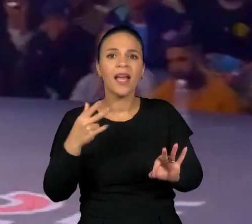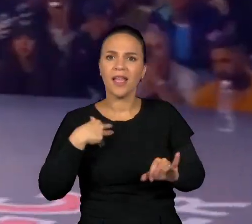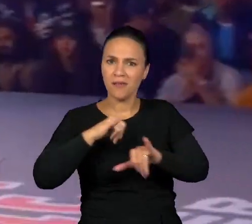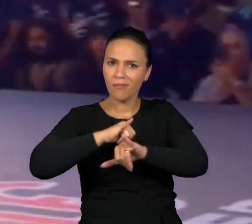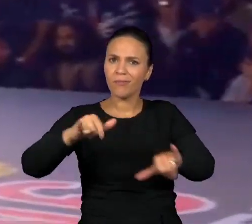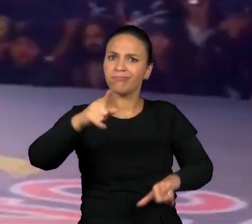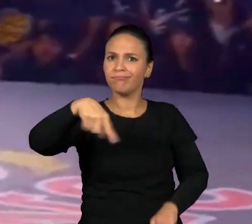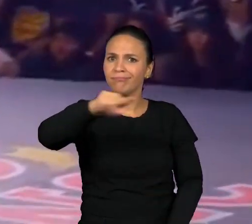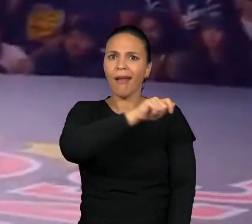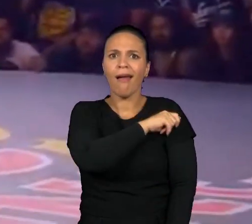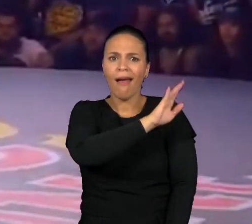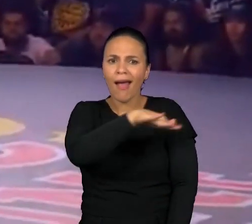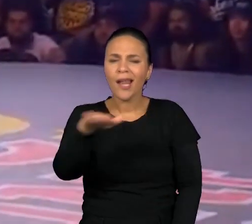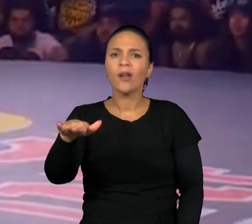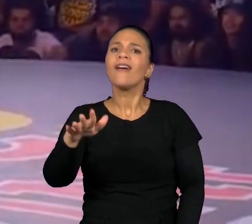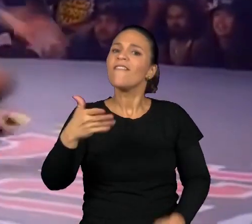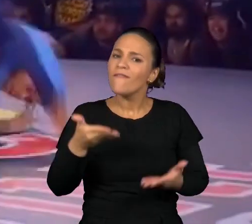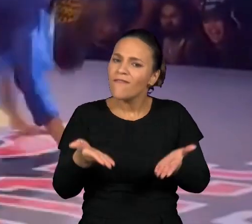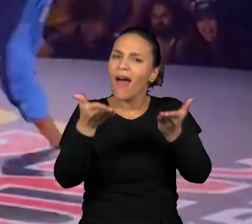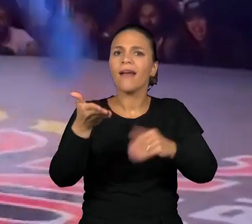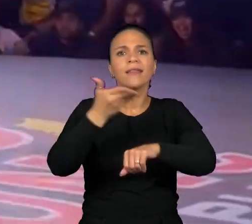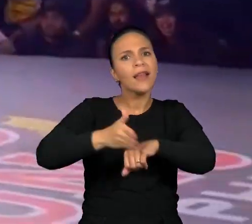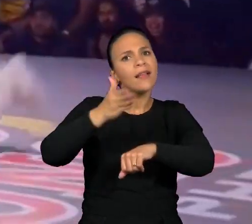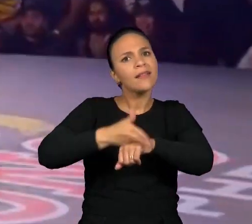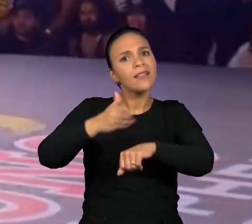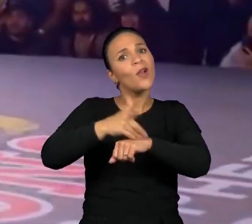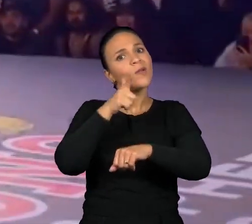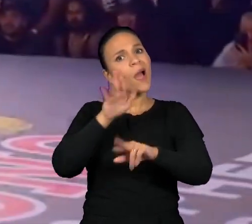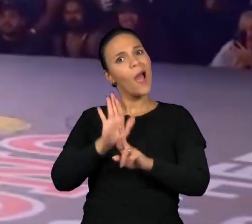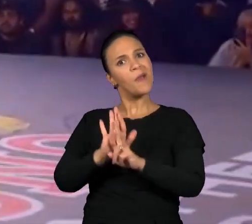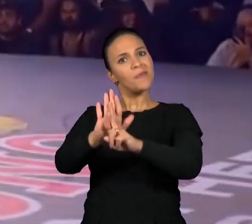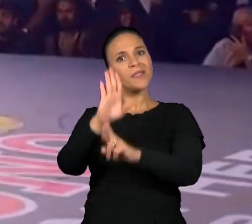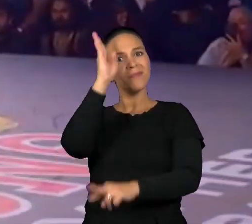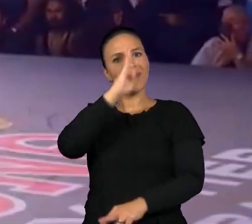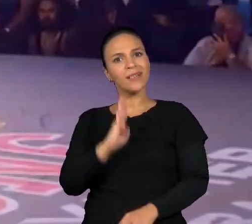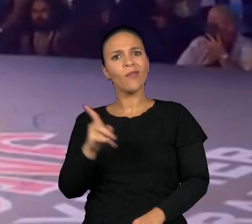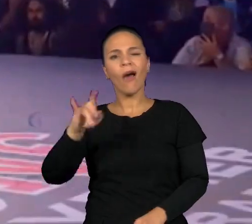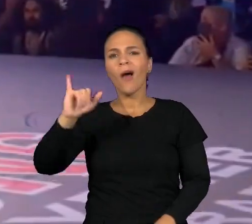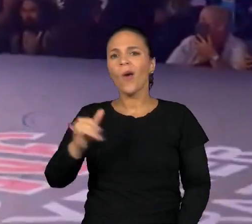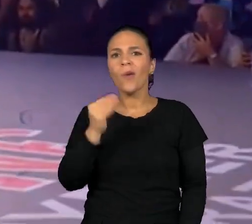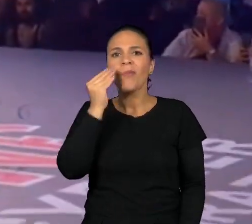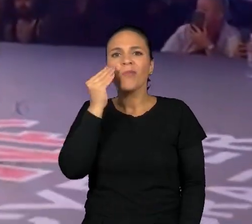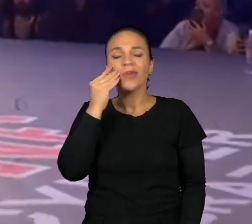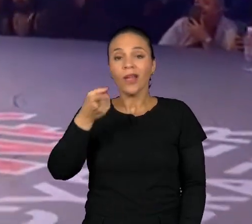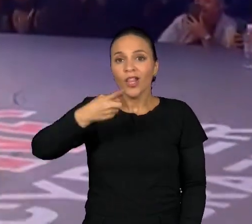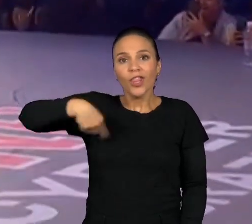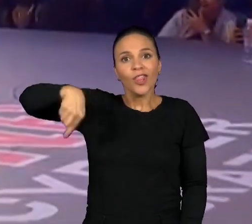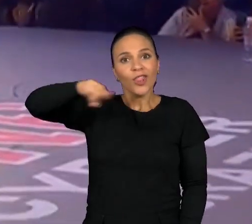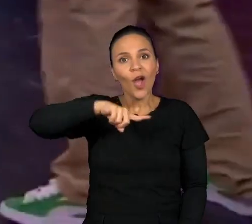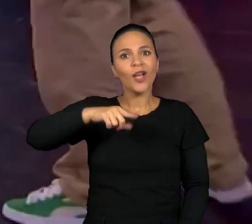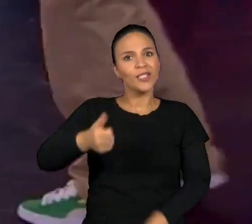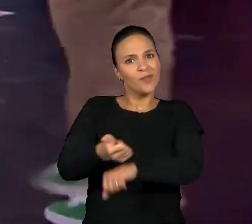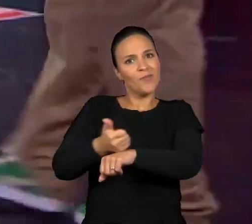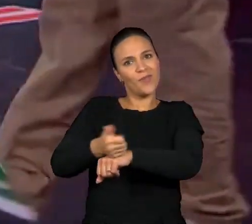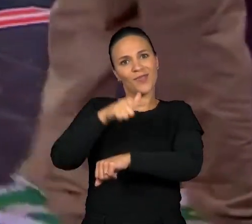alunos praticarem mesmo, treinarem para estar representando o Brasil, porque é uma porta muito grande que abriu para nós breakers, né?